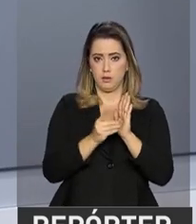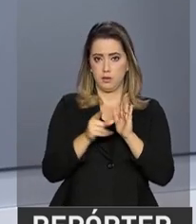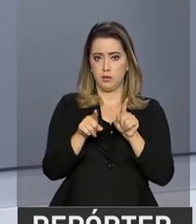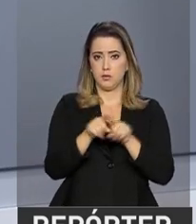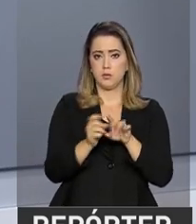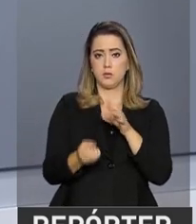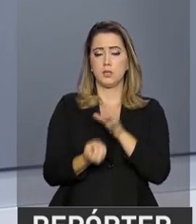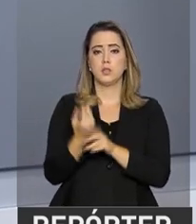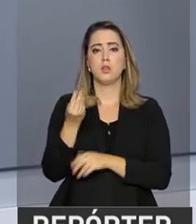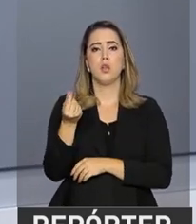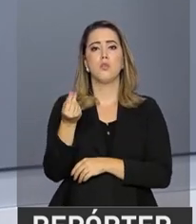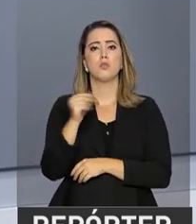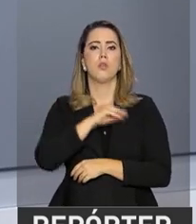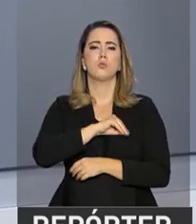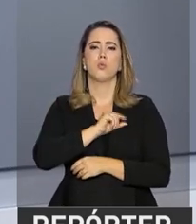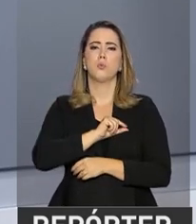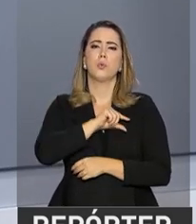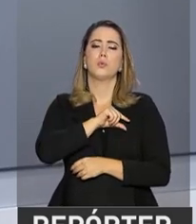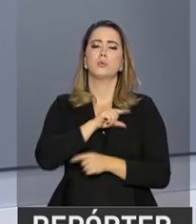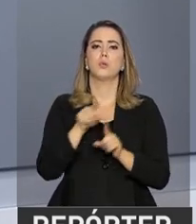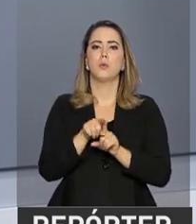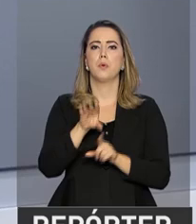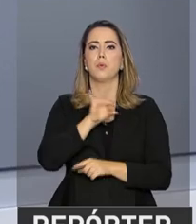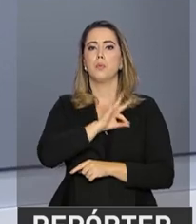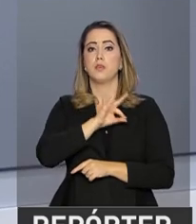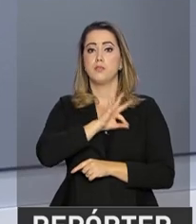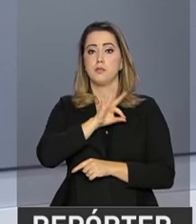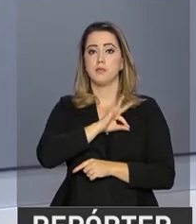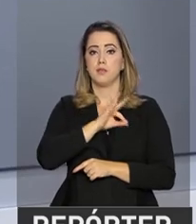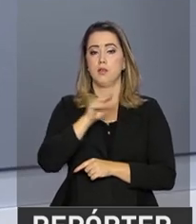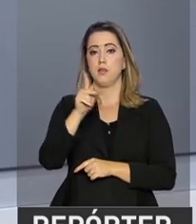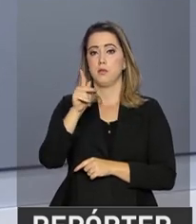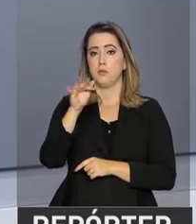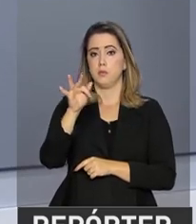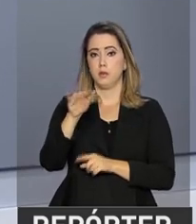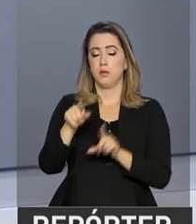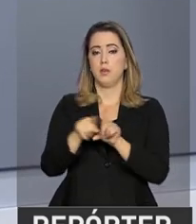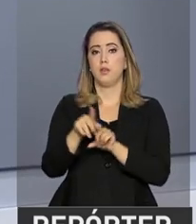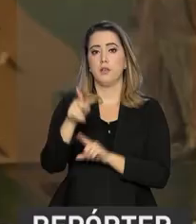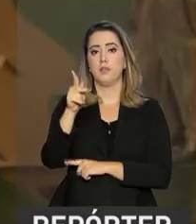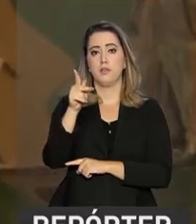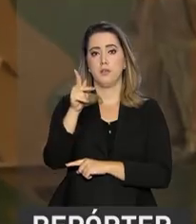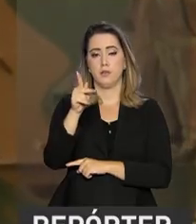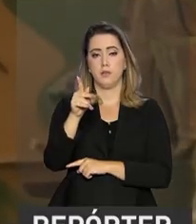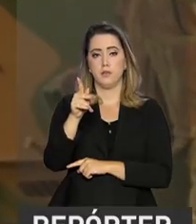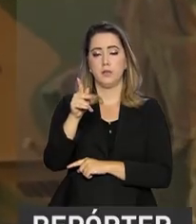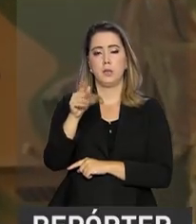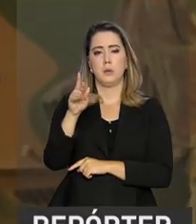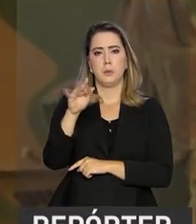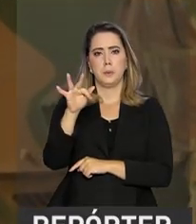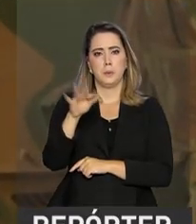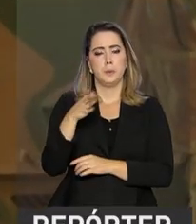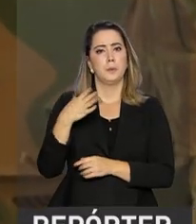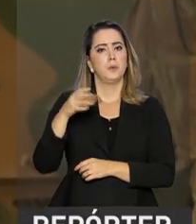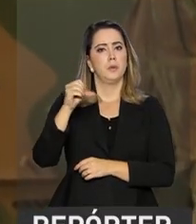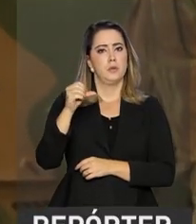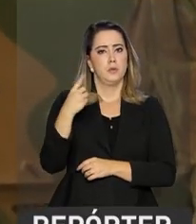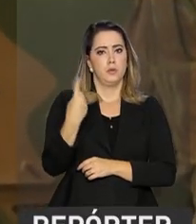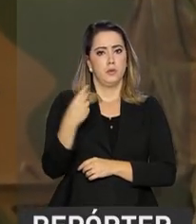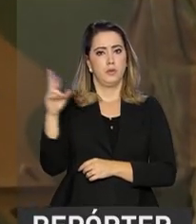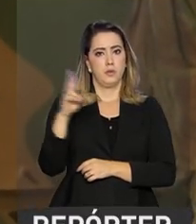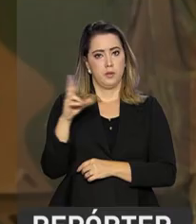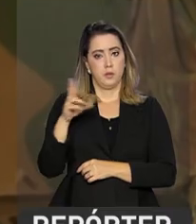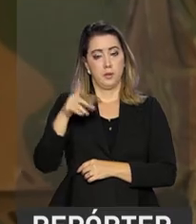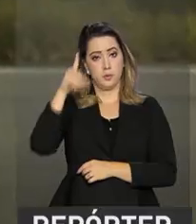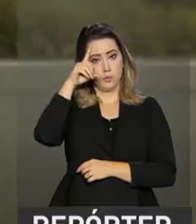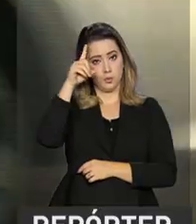para policiais federais e policiais rodoviários federais que atuam nessas áreas. A gratificação foi fixada em R$ 91,00 por